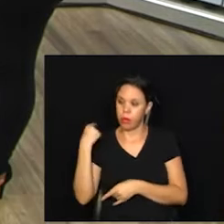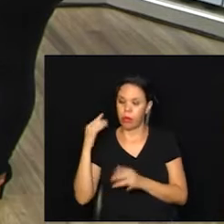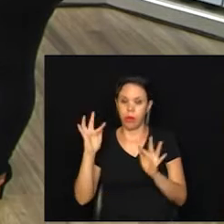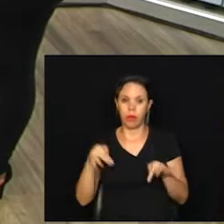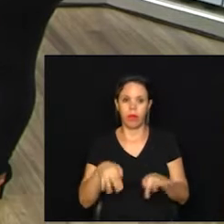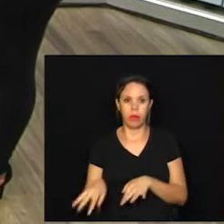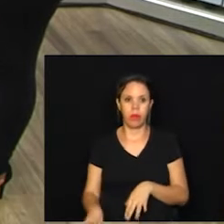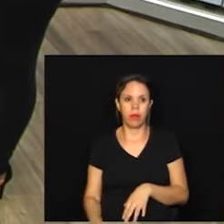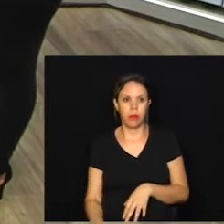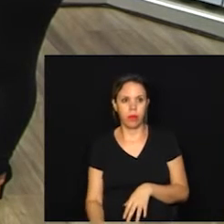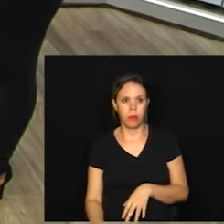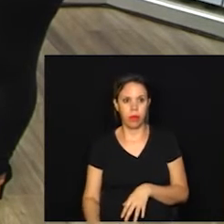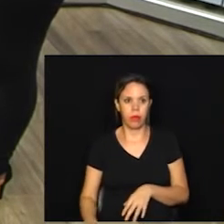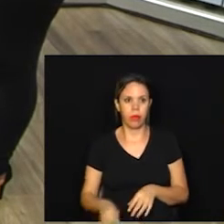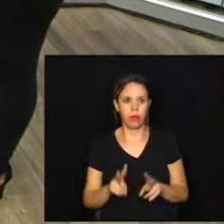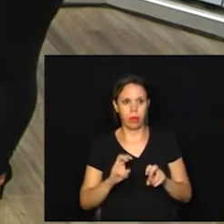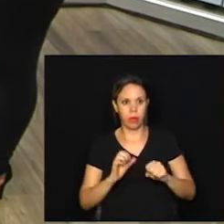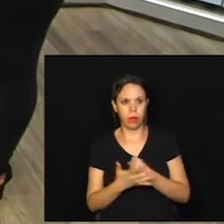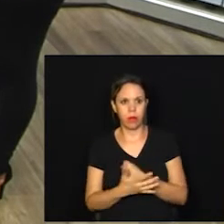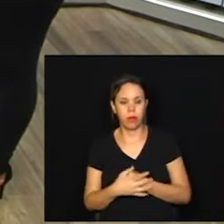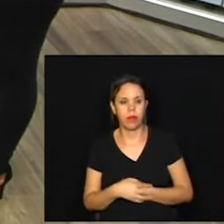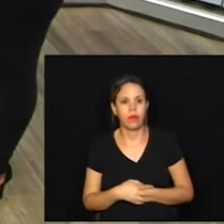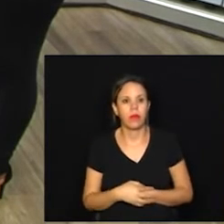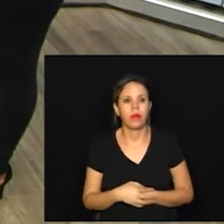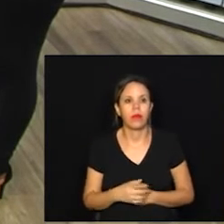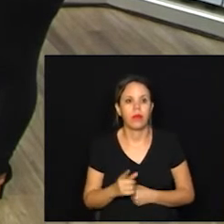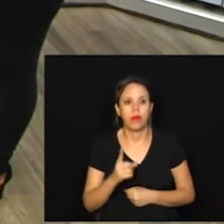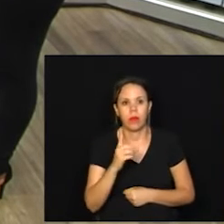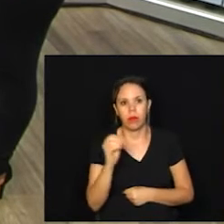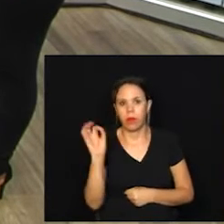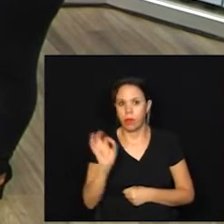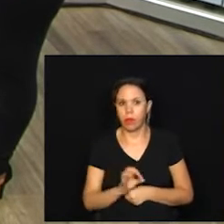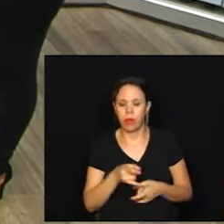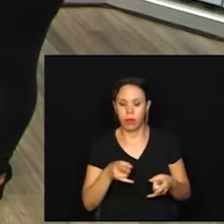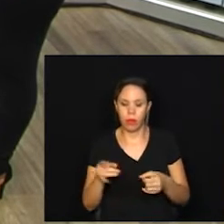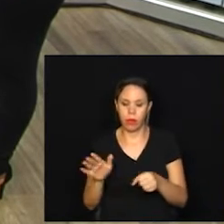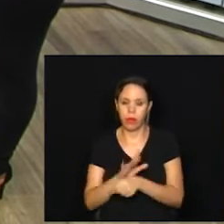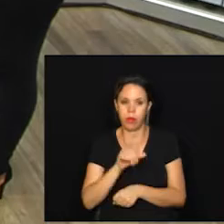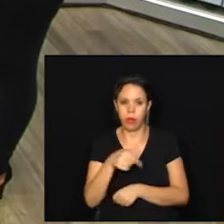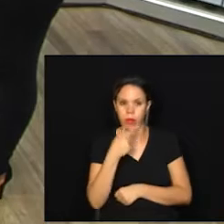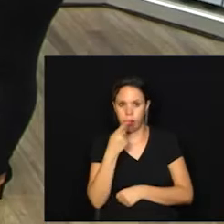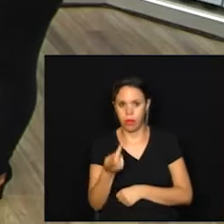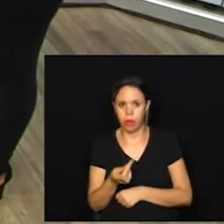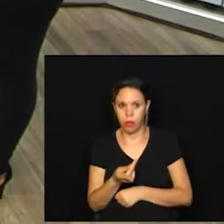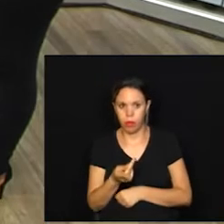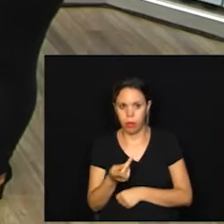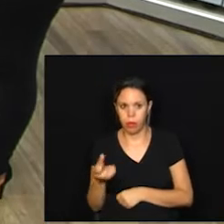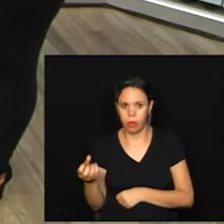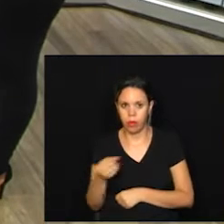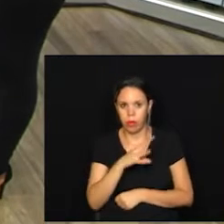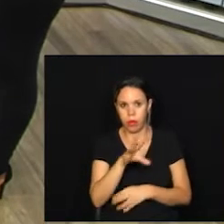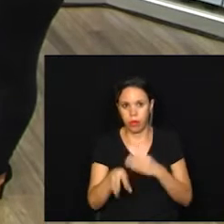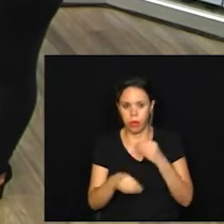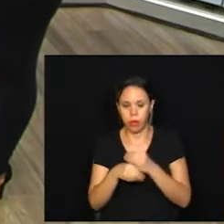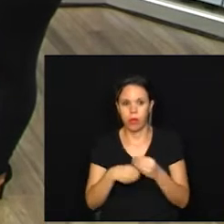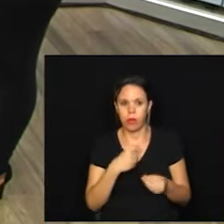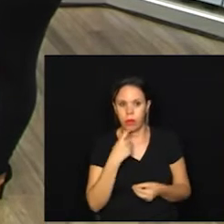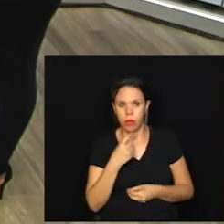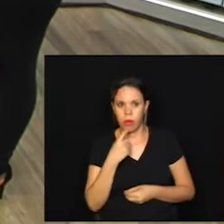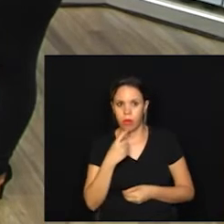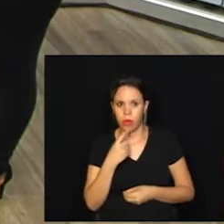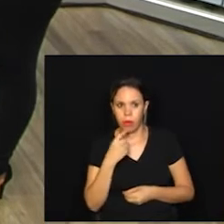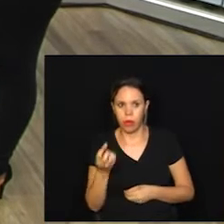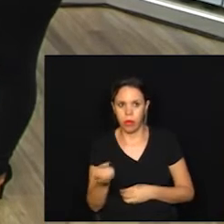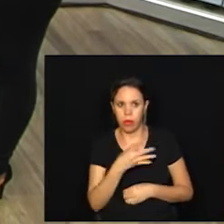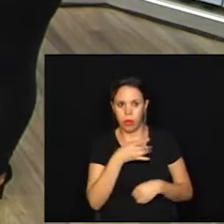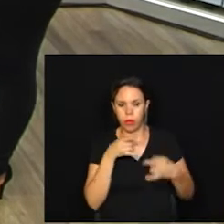semana em relação à Covid-19 chegou a 100%, já nós vamos falar da nova atualização, Campinas com